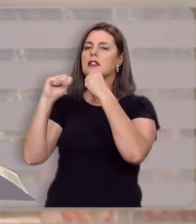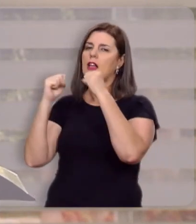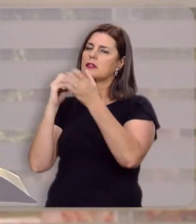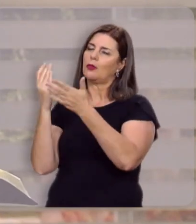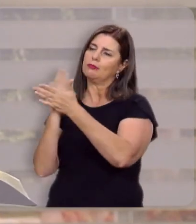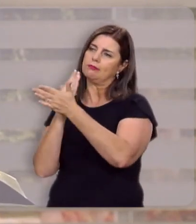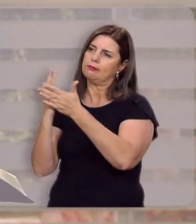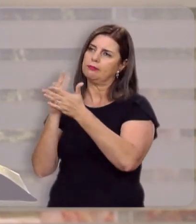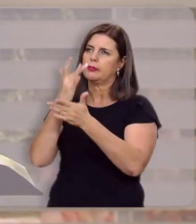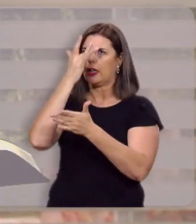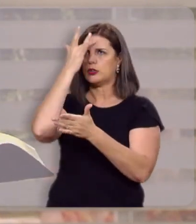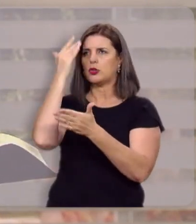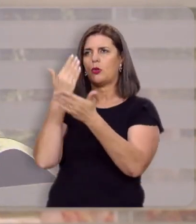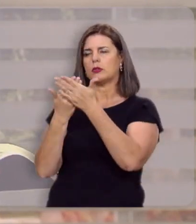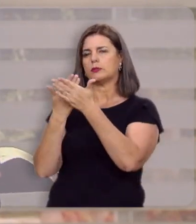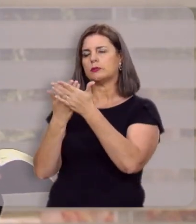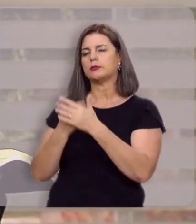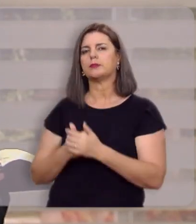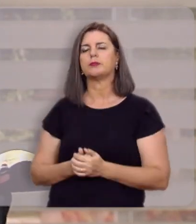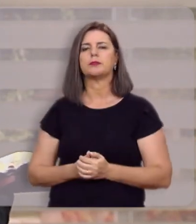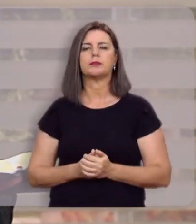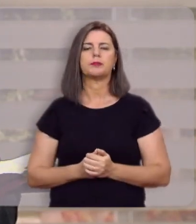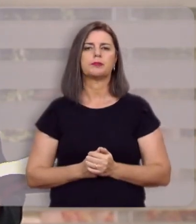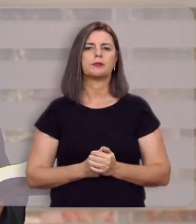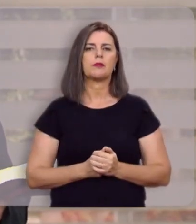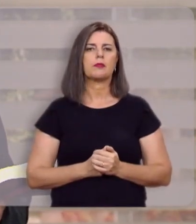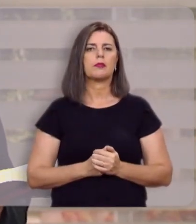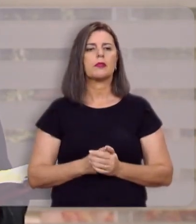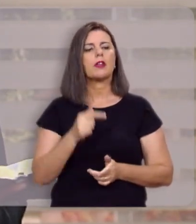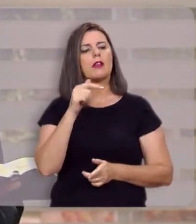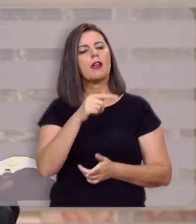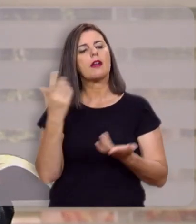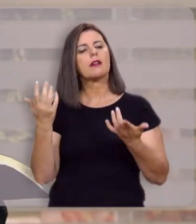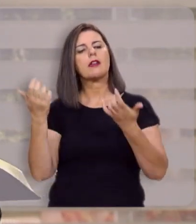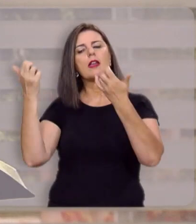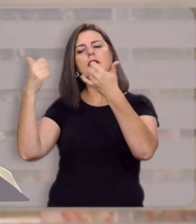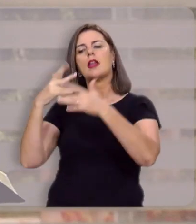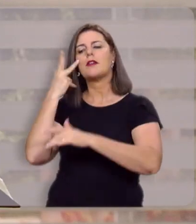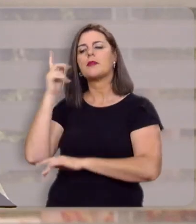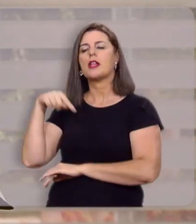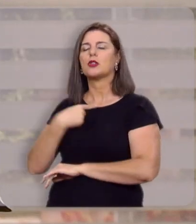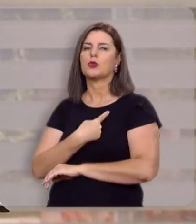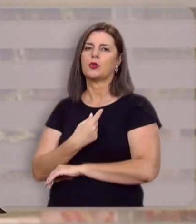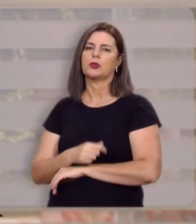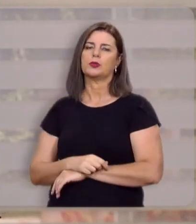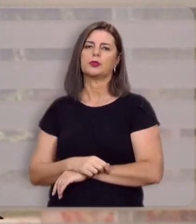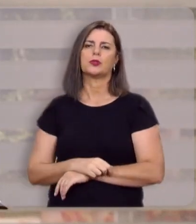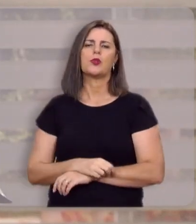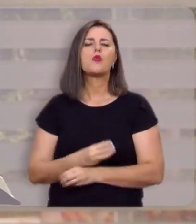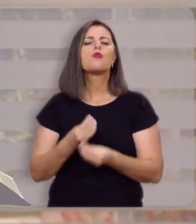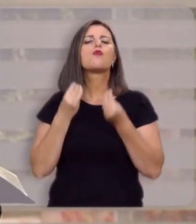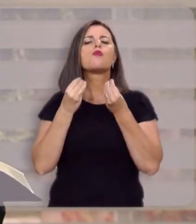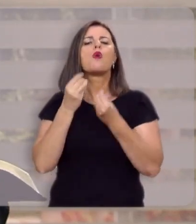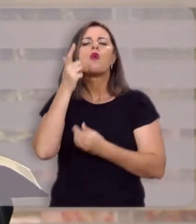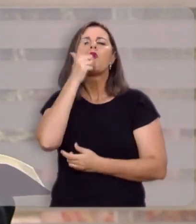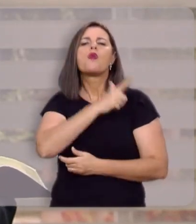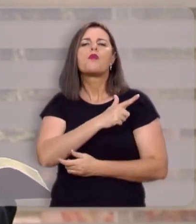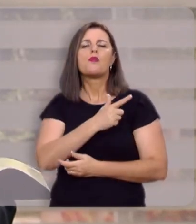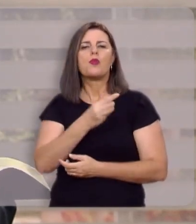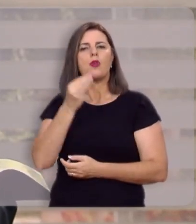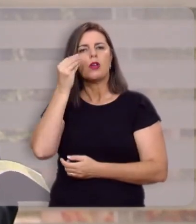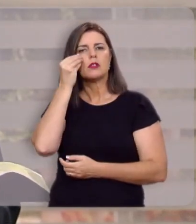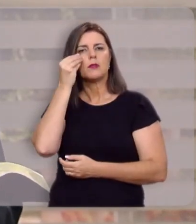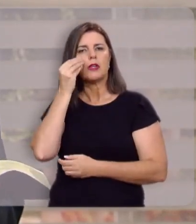alguns e a maioria dos estudiosos. E aqui ele vai descrever para nós como é que foi essa